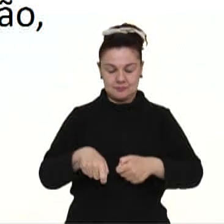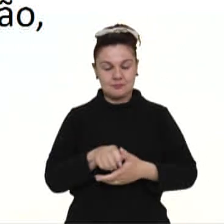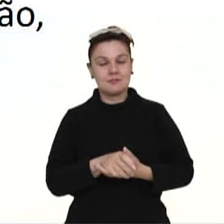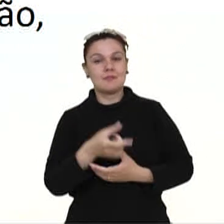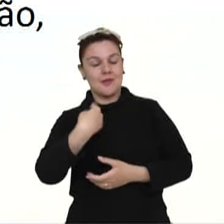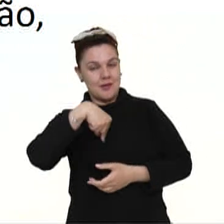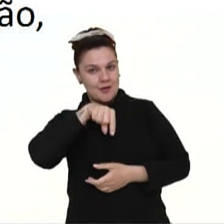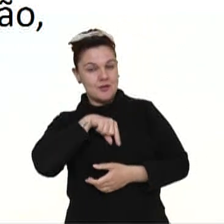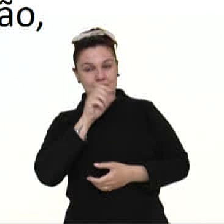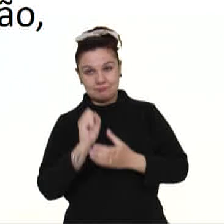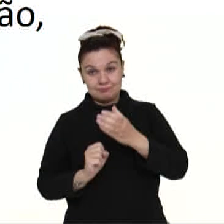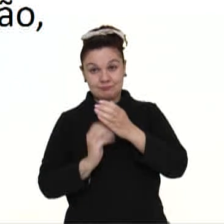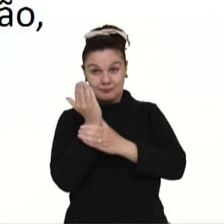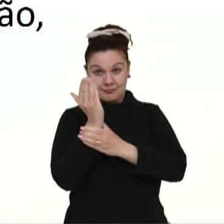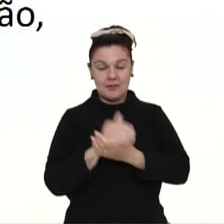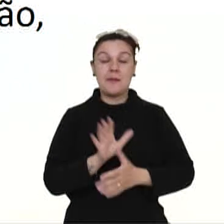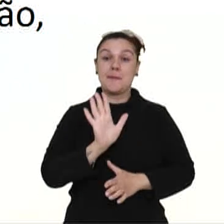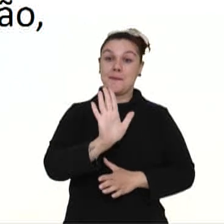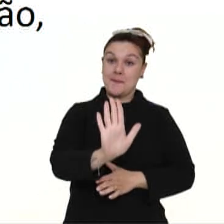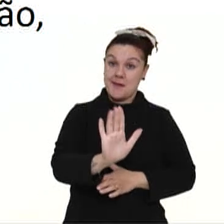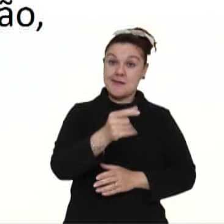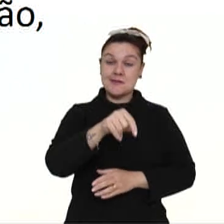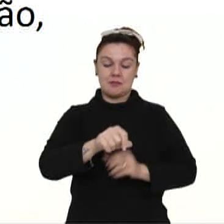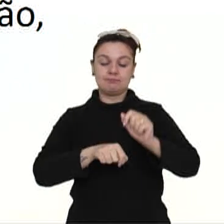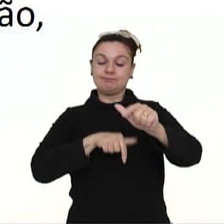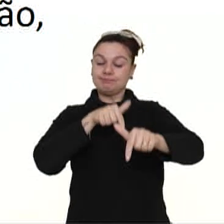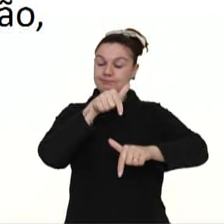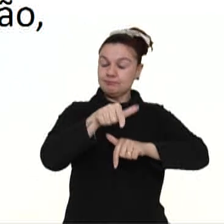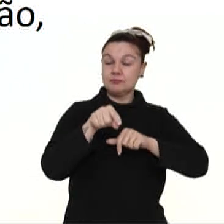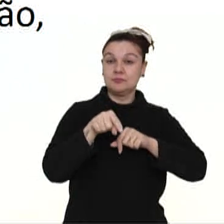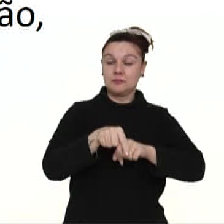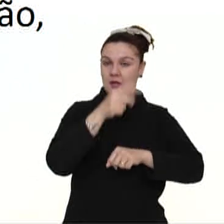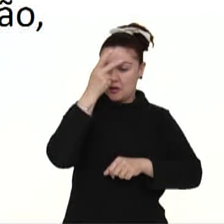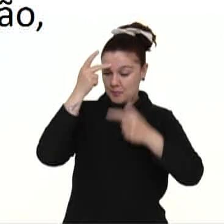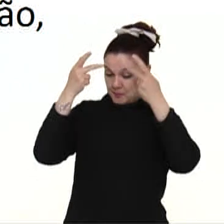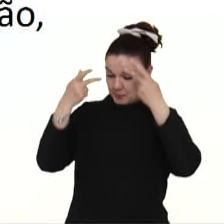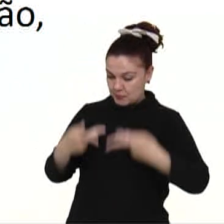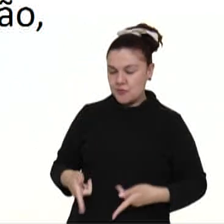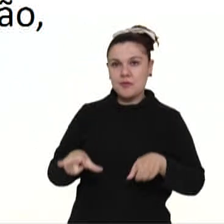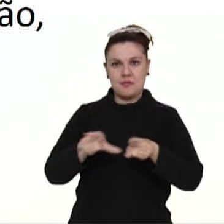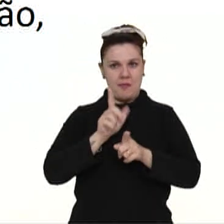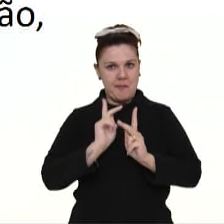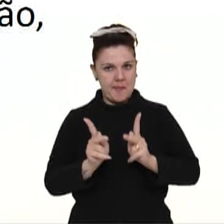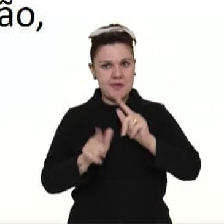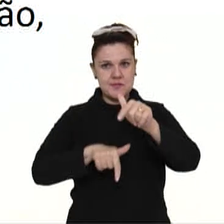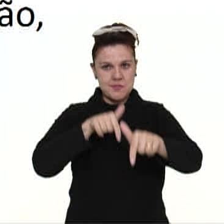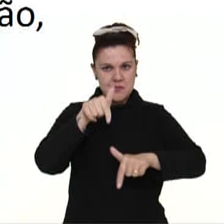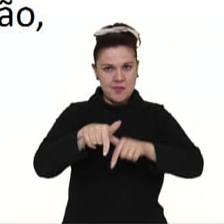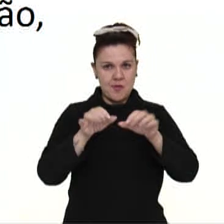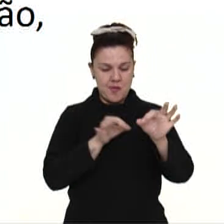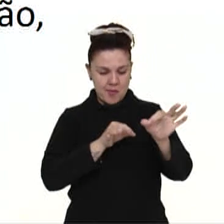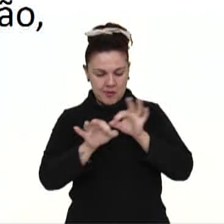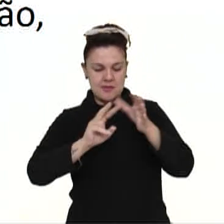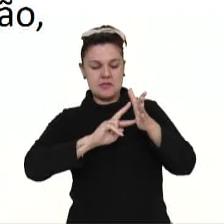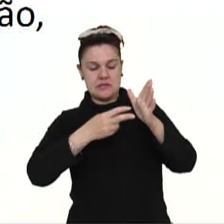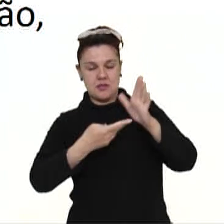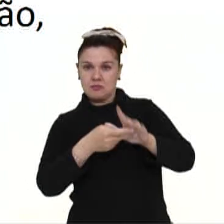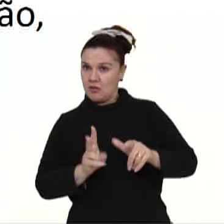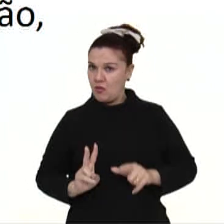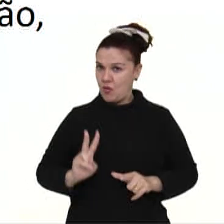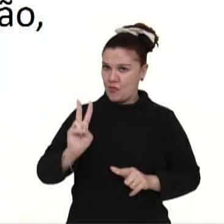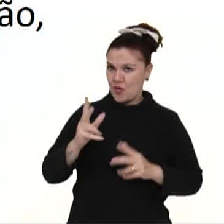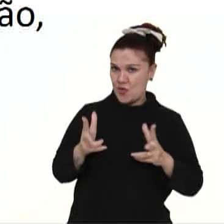os inventamos. No entanto, essa atividade humana nem sempre teve a mesma organização, mesmo significado ou mesmo